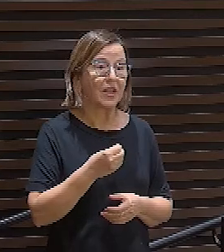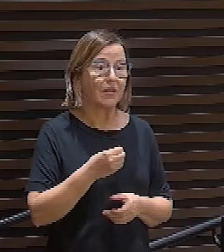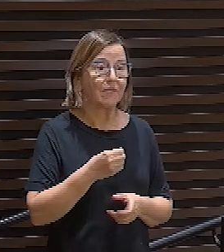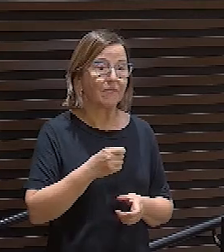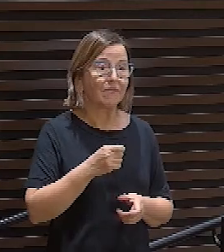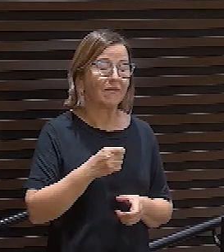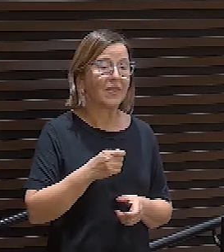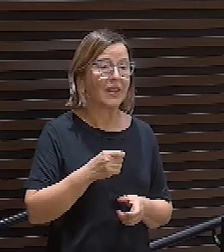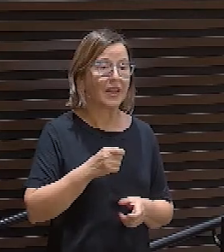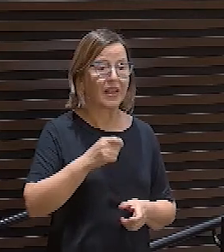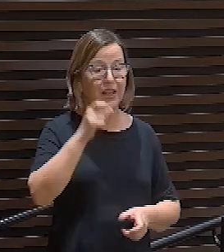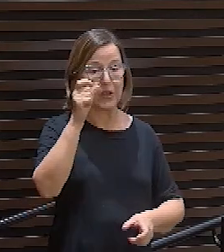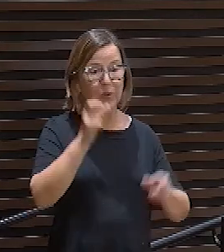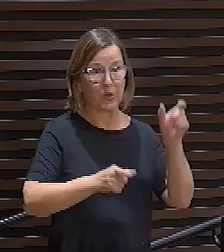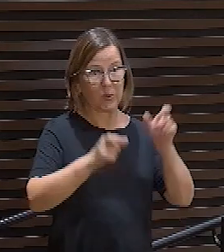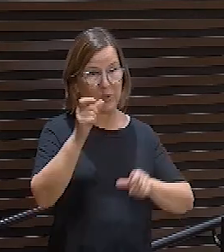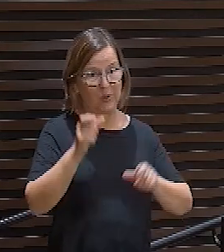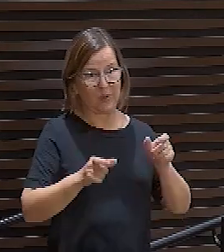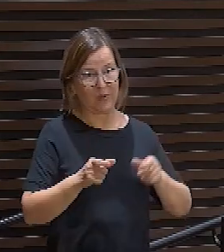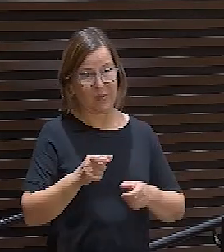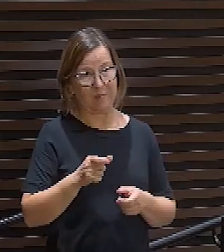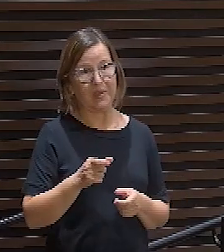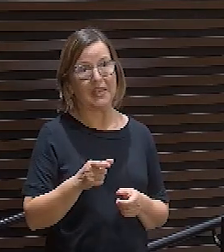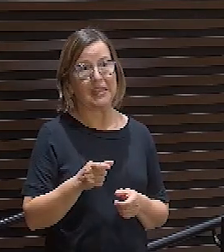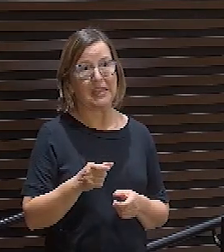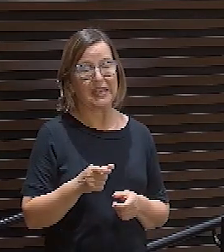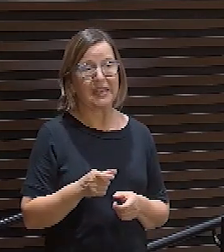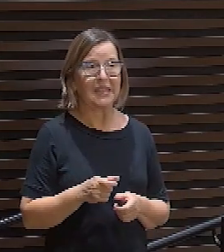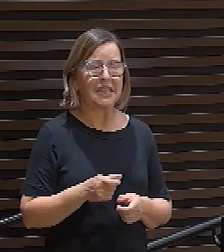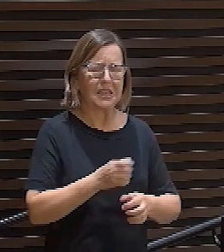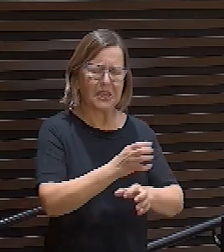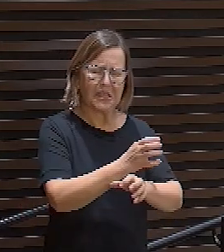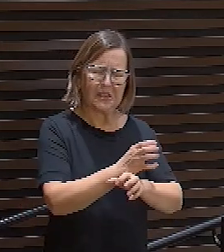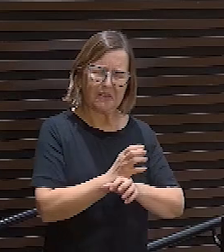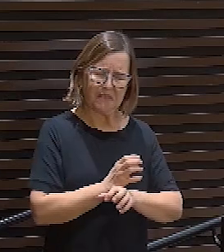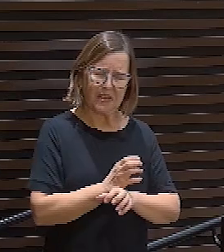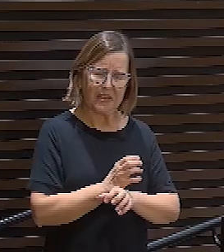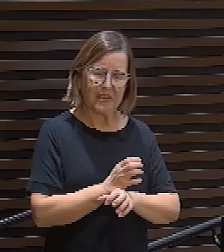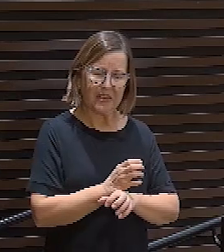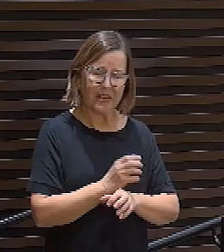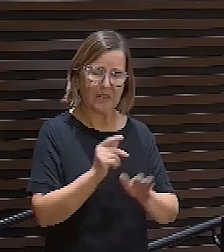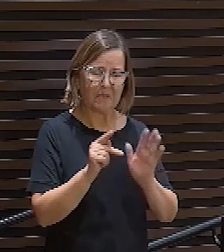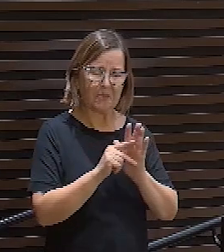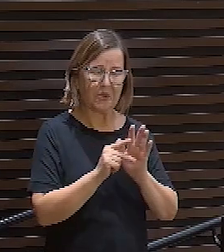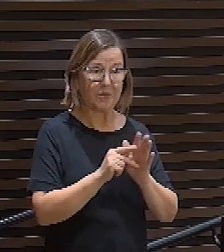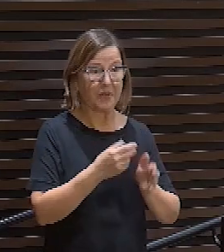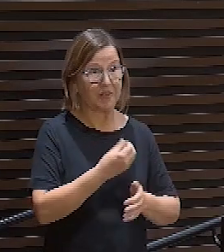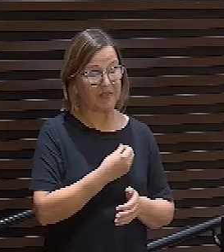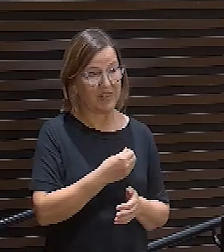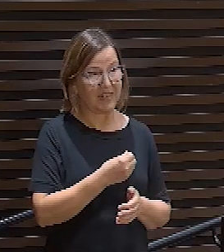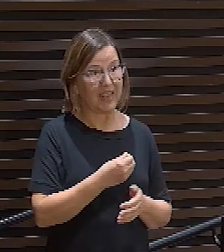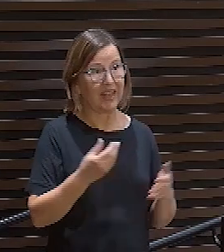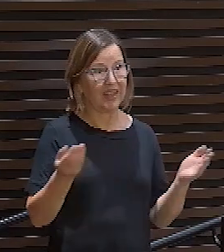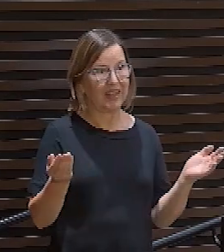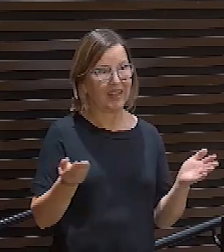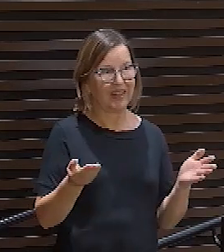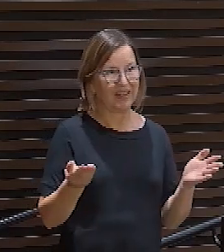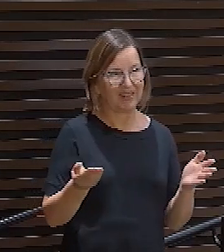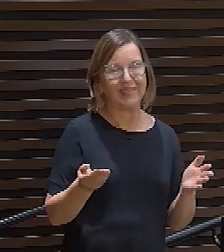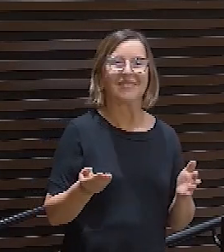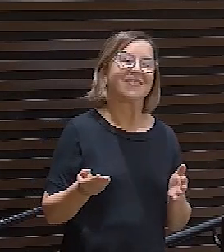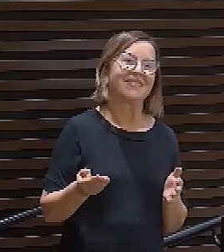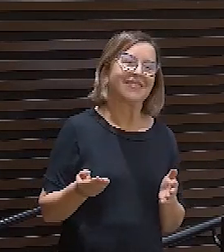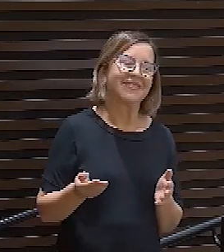Deus. Existem homens que se esvaziaram a tal ponto que o Deus que vive nele apareceu.